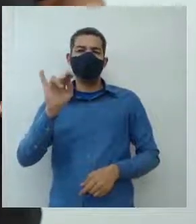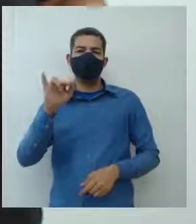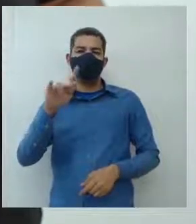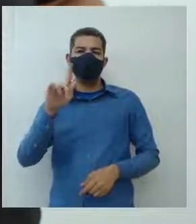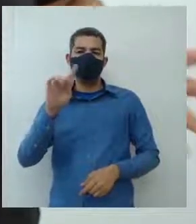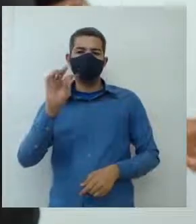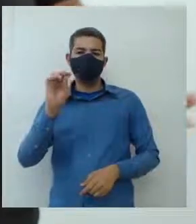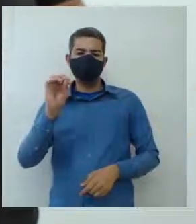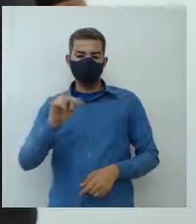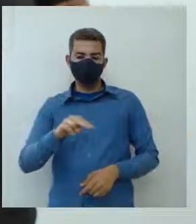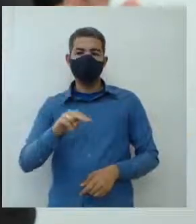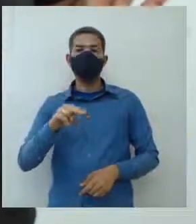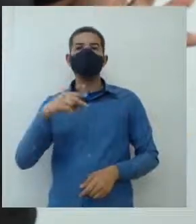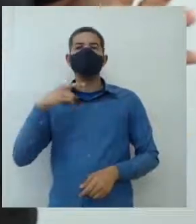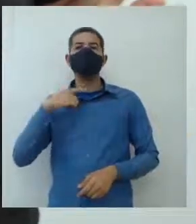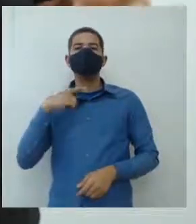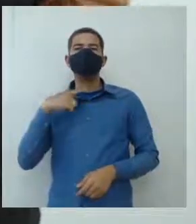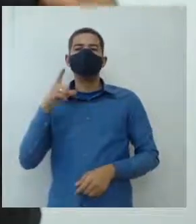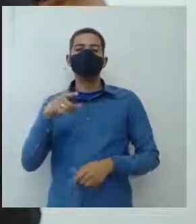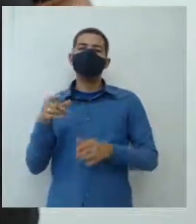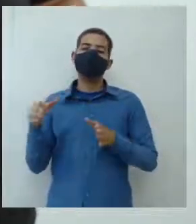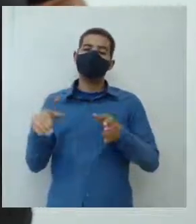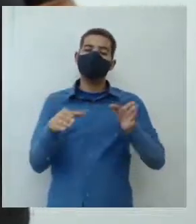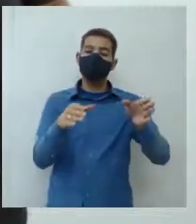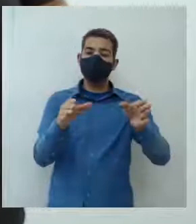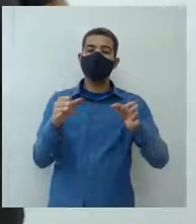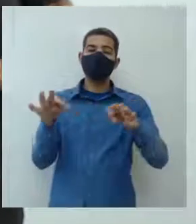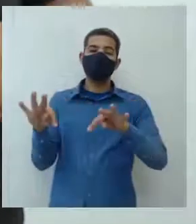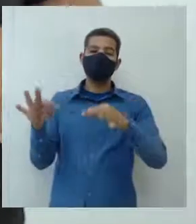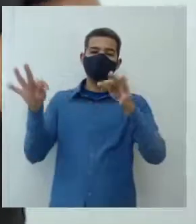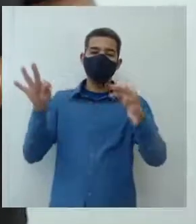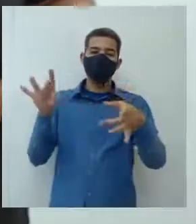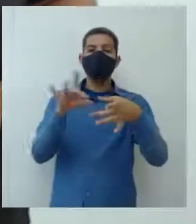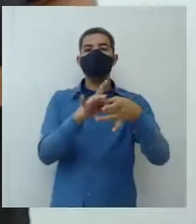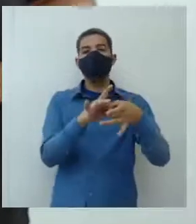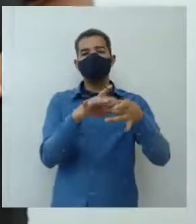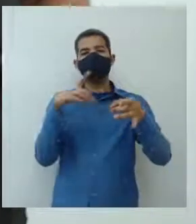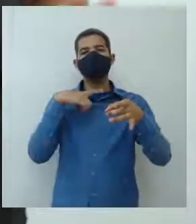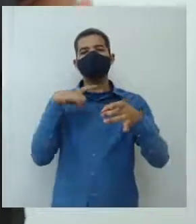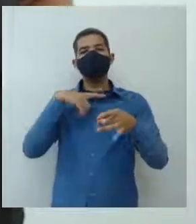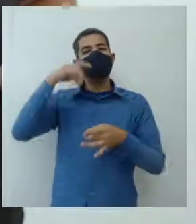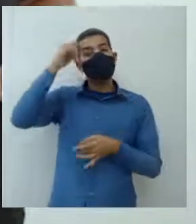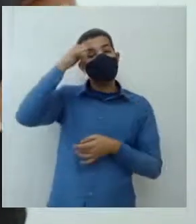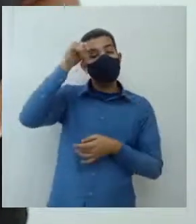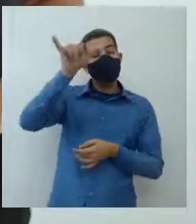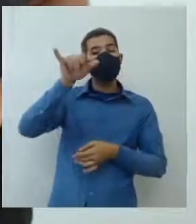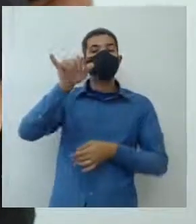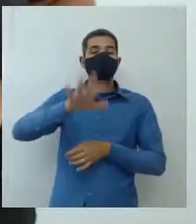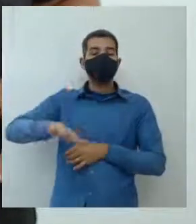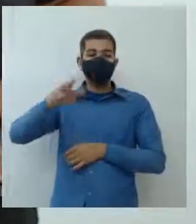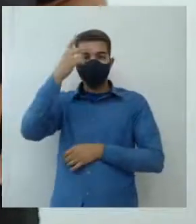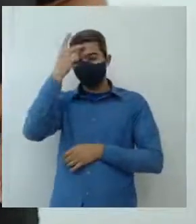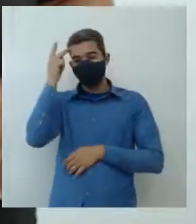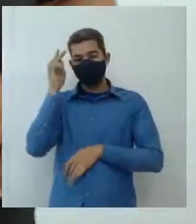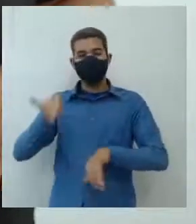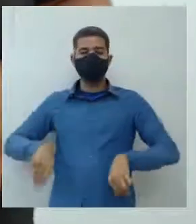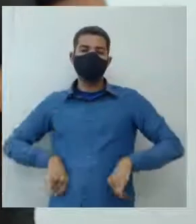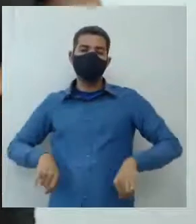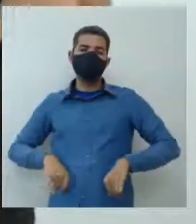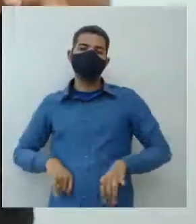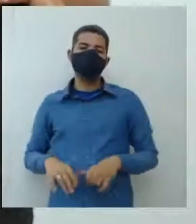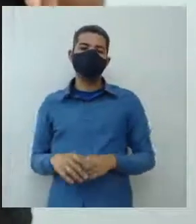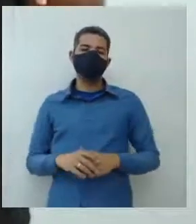seria o caminho via tecnologia para aumentar a produção agrícola, que vai evitar o sofrimento dessa população.